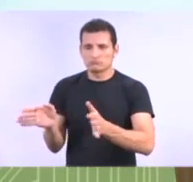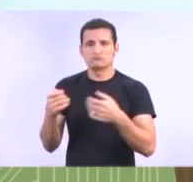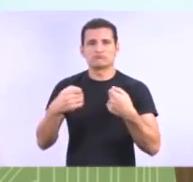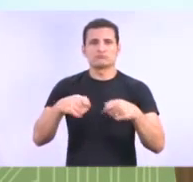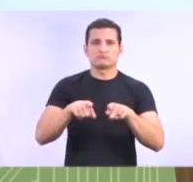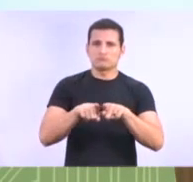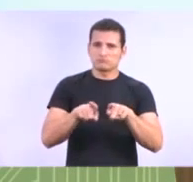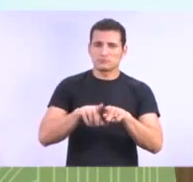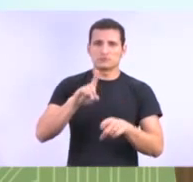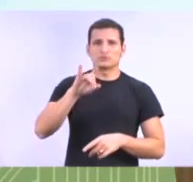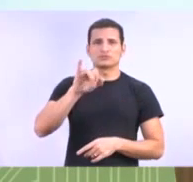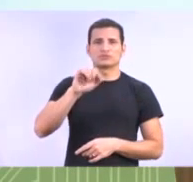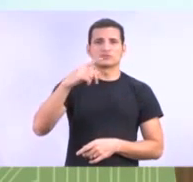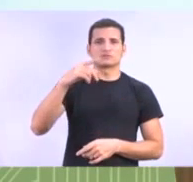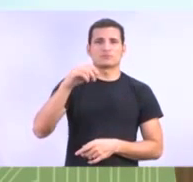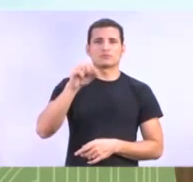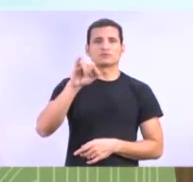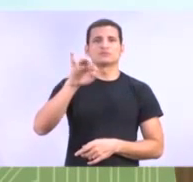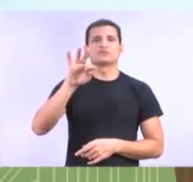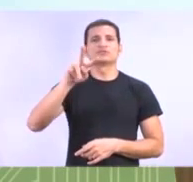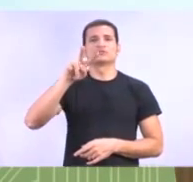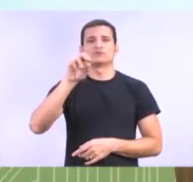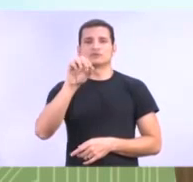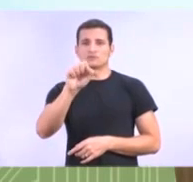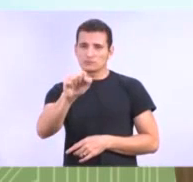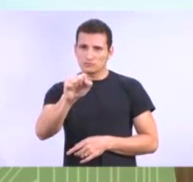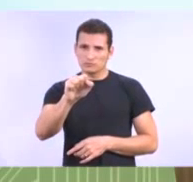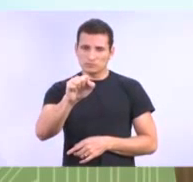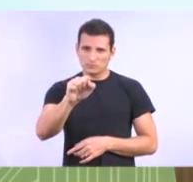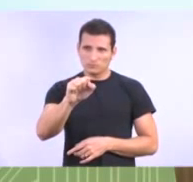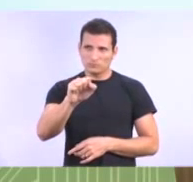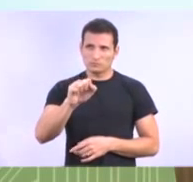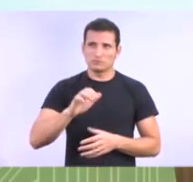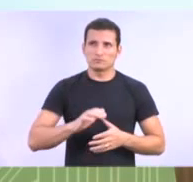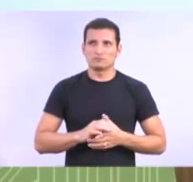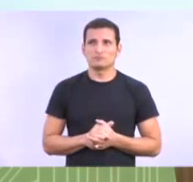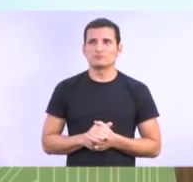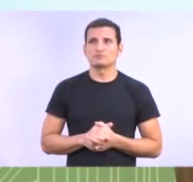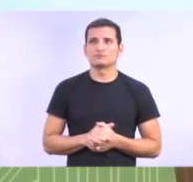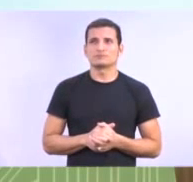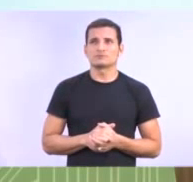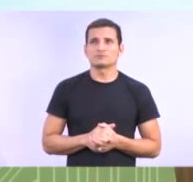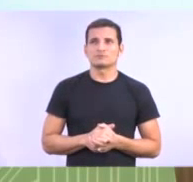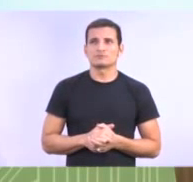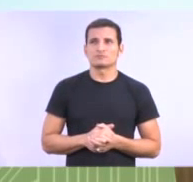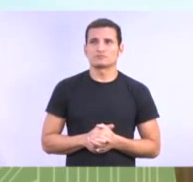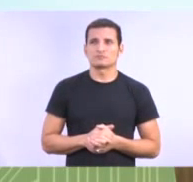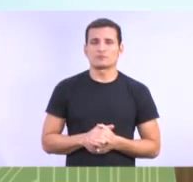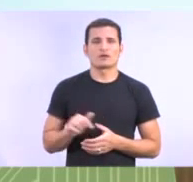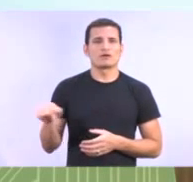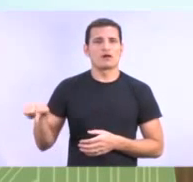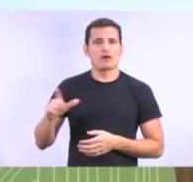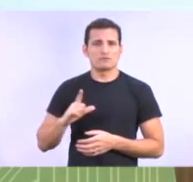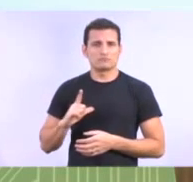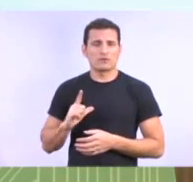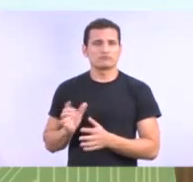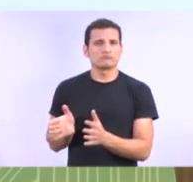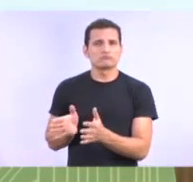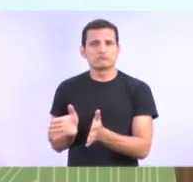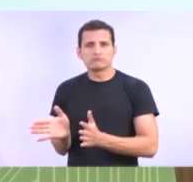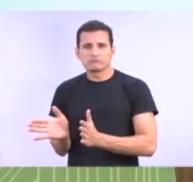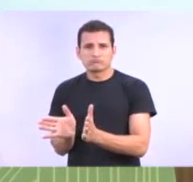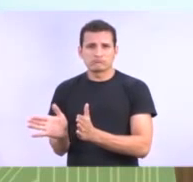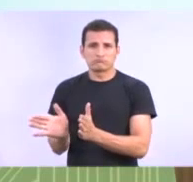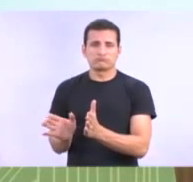de dispositivos, não sobressalentes, mas dispositivos que estão funcionando em paralelo, de forma que,